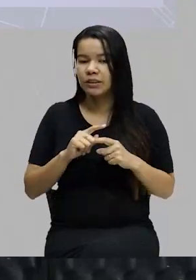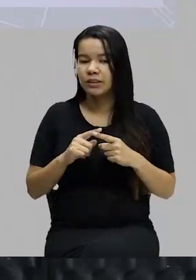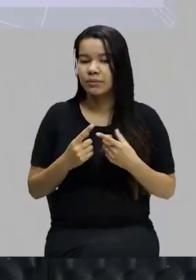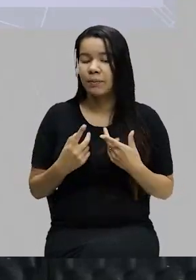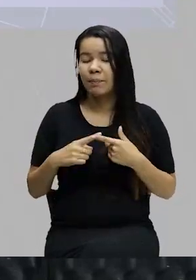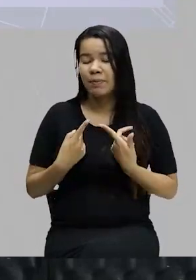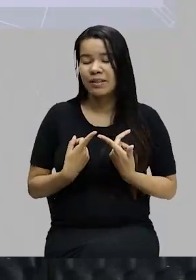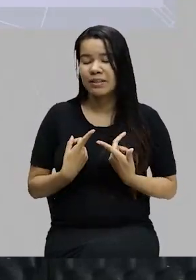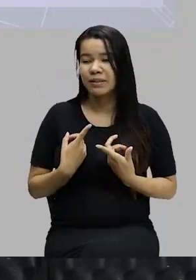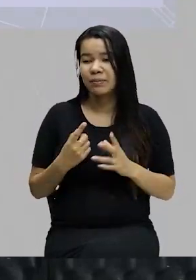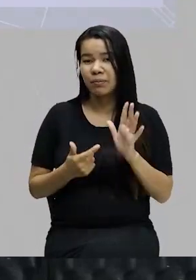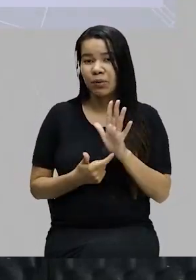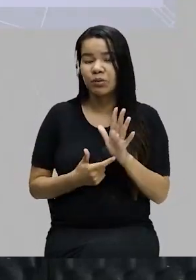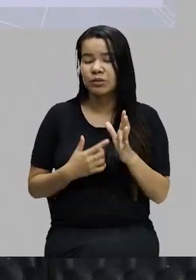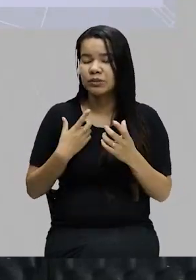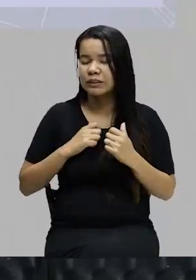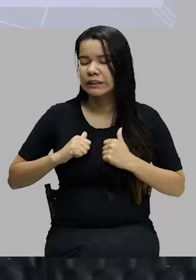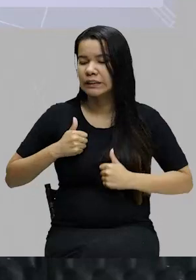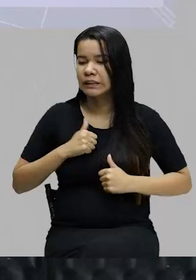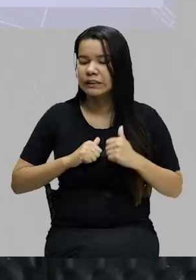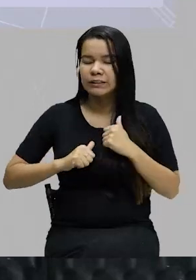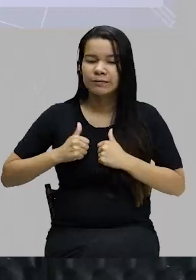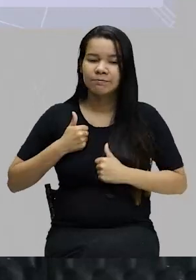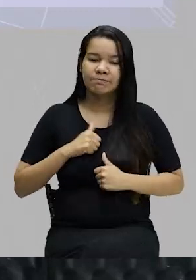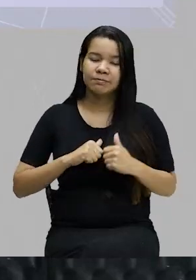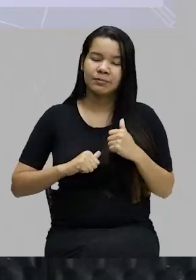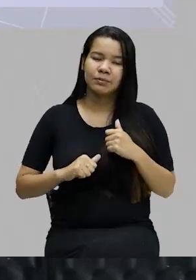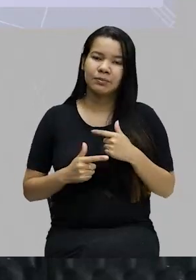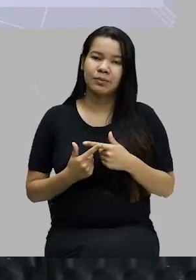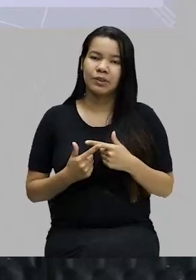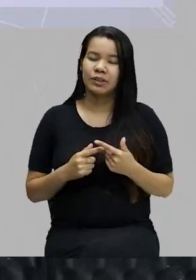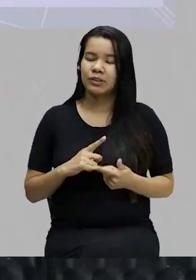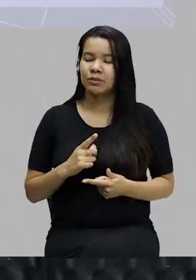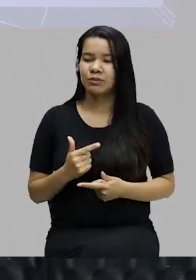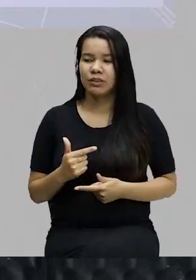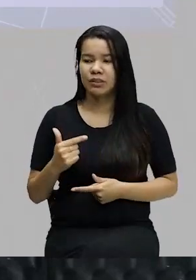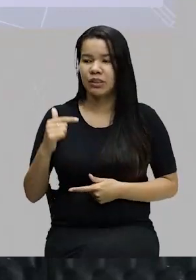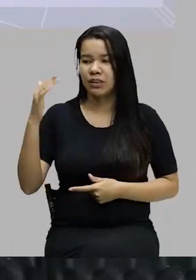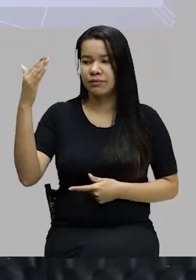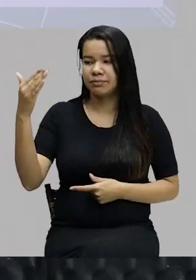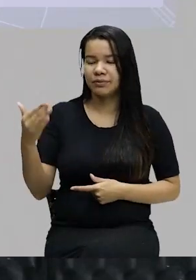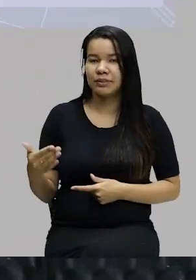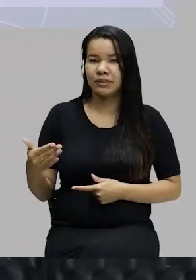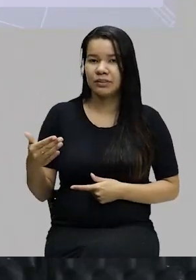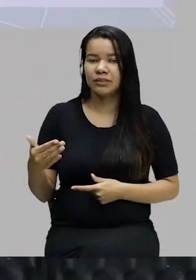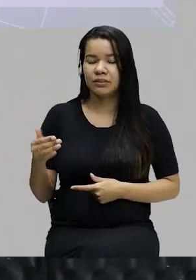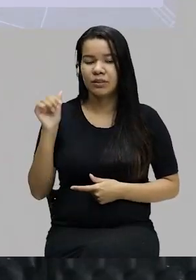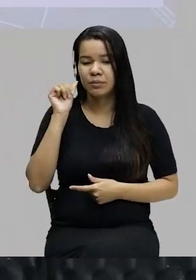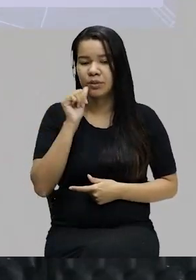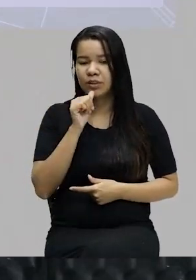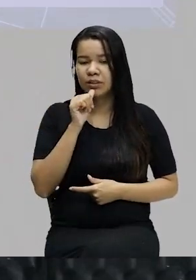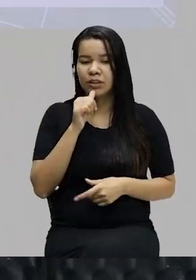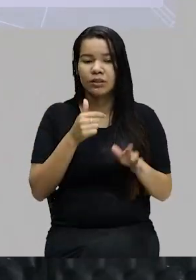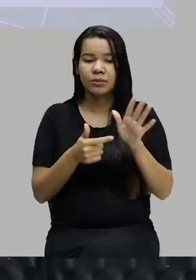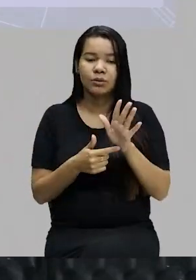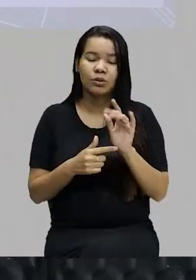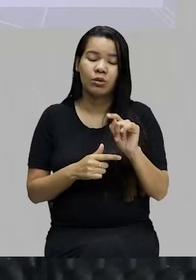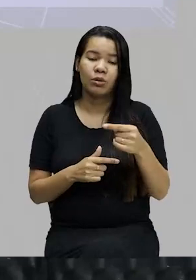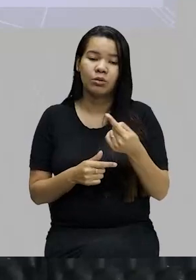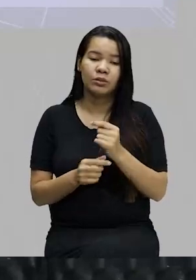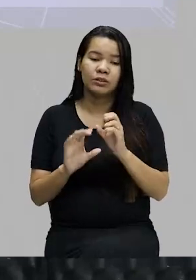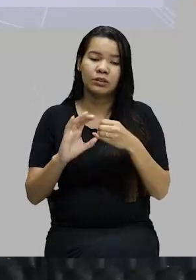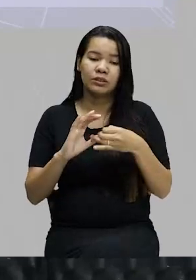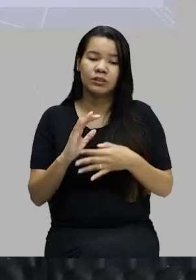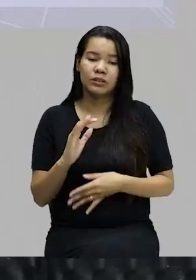se mostra angustiado por não estar na presença dela, por não poder desfrutar da presença dela. E aí ele traz outras características, né?